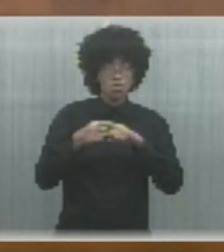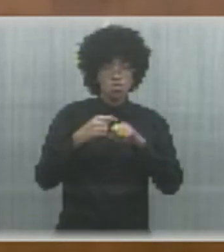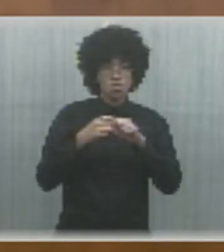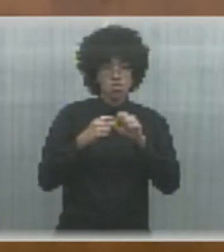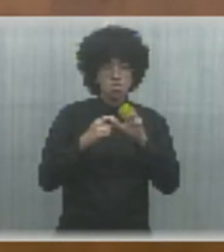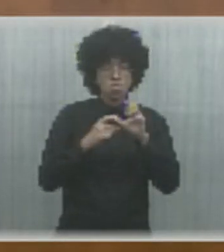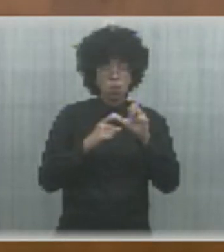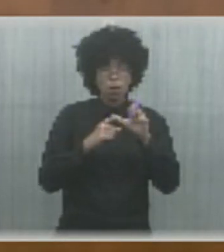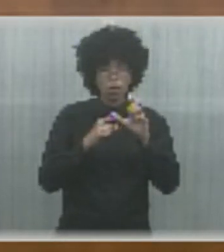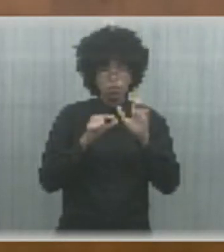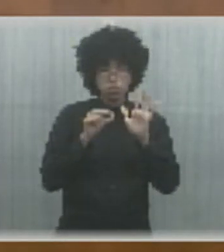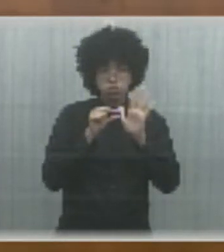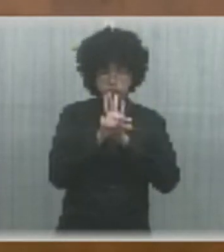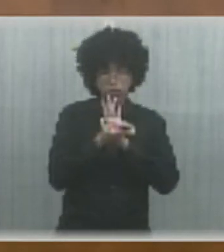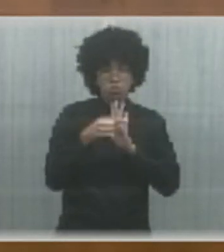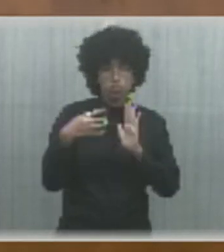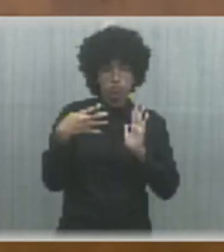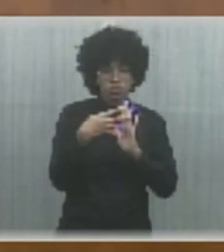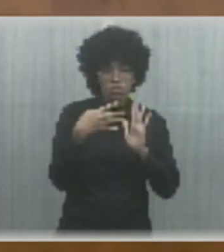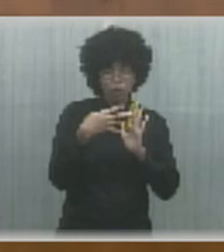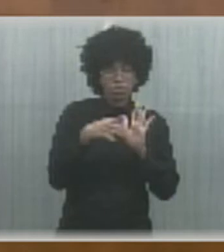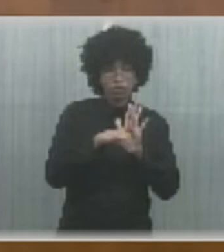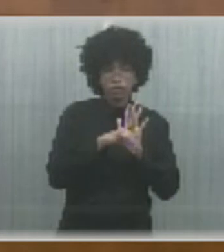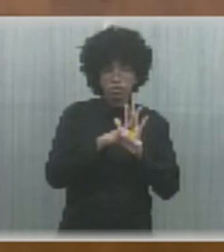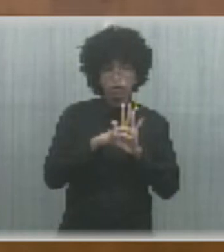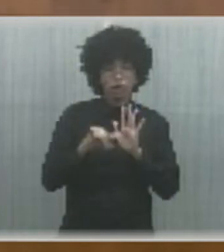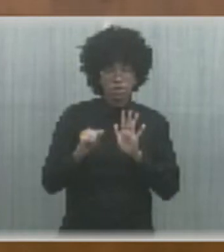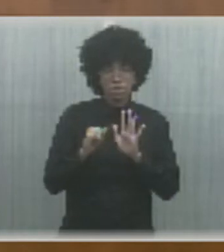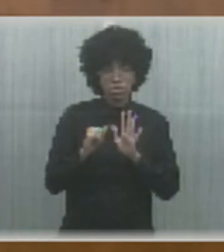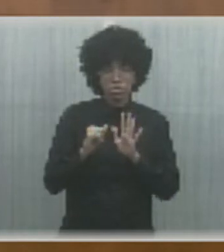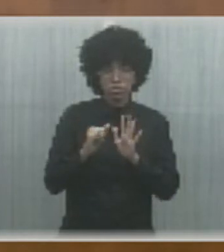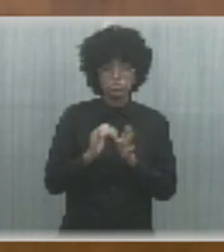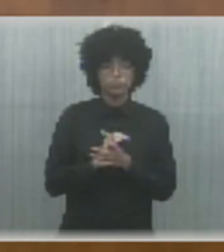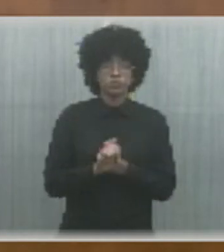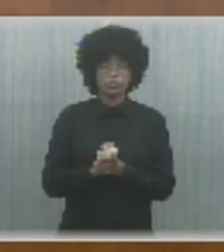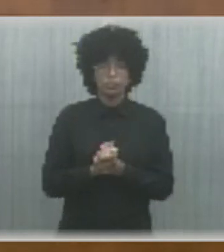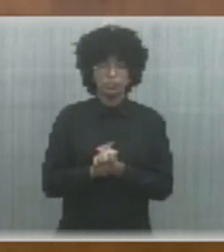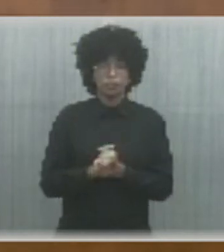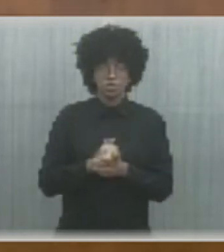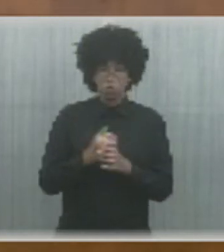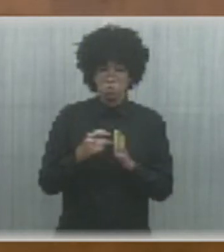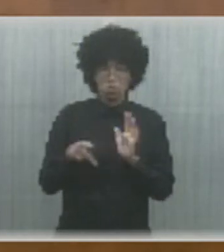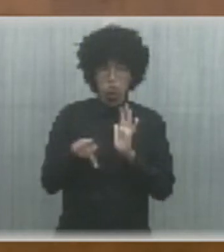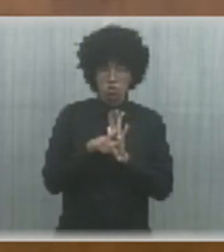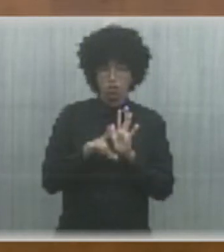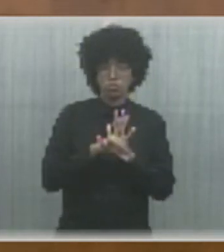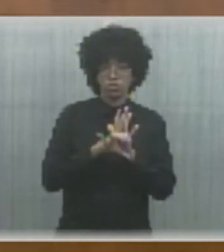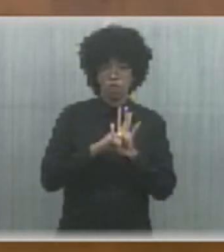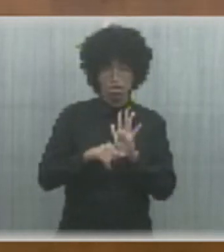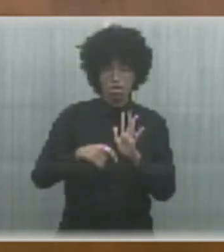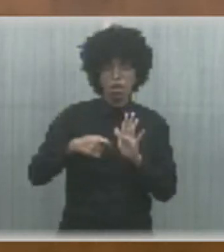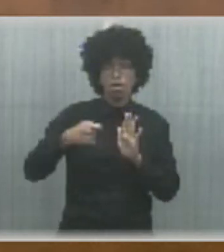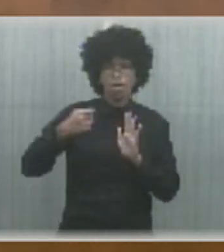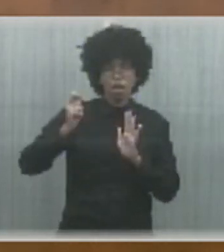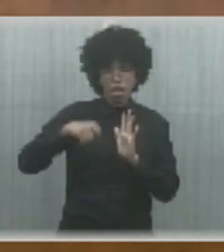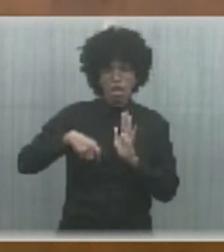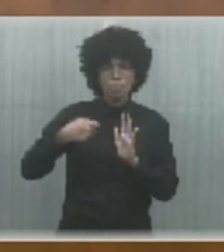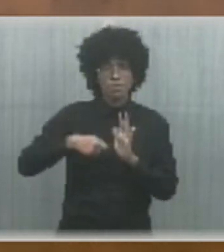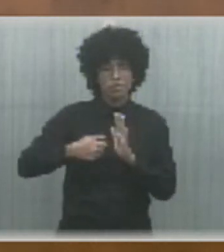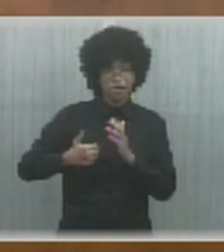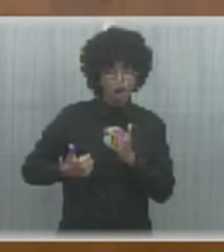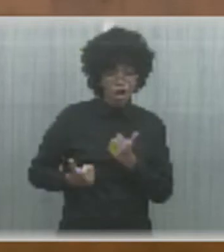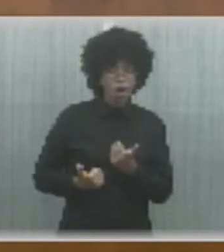lei, ela diz o seguinte: para os efeitos desta lei, é considerada